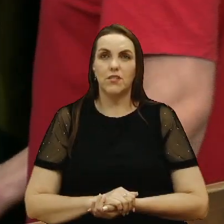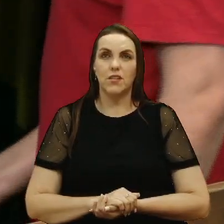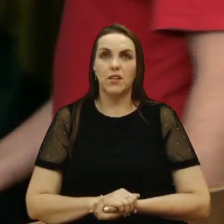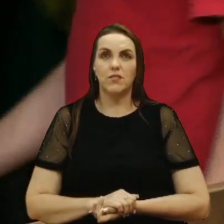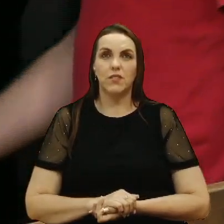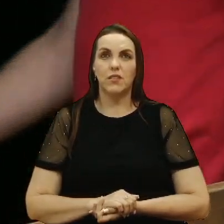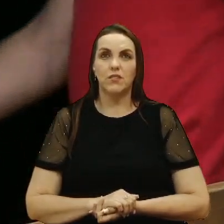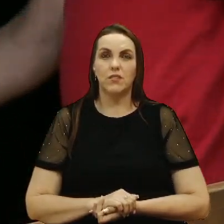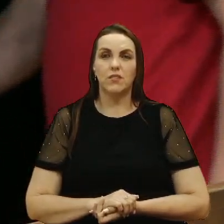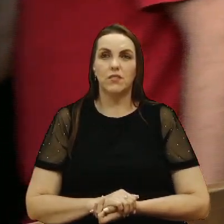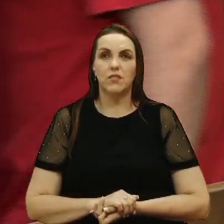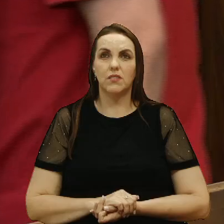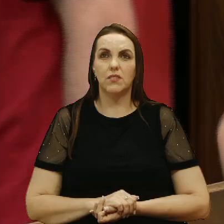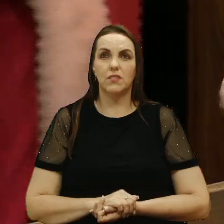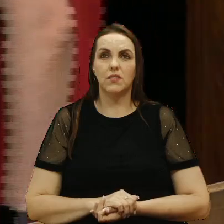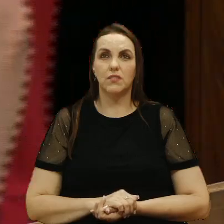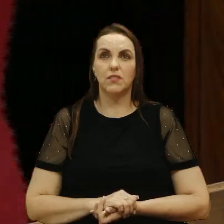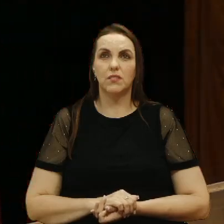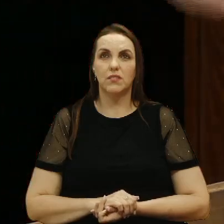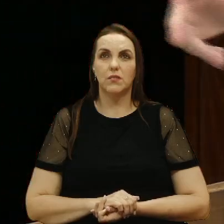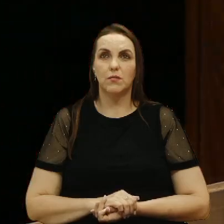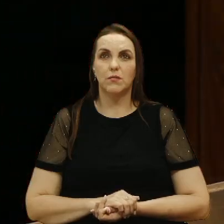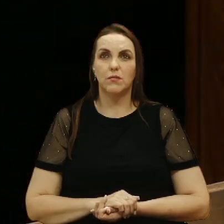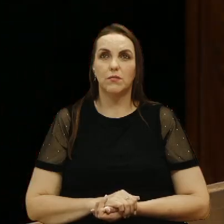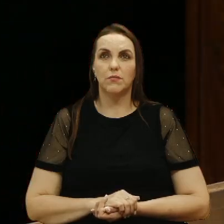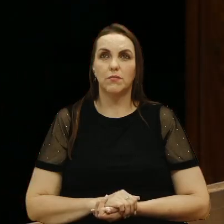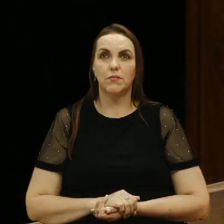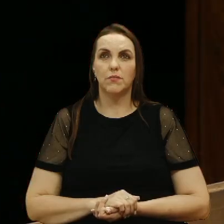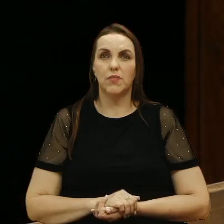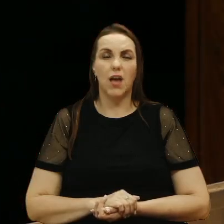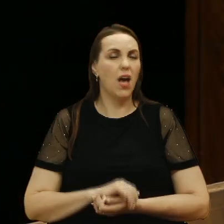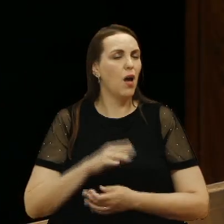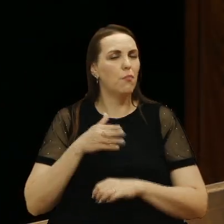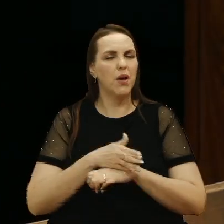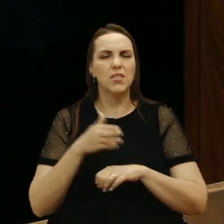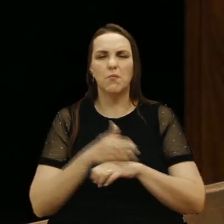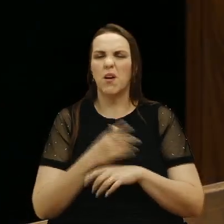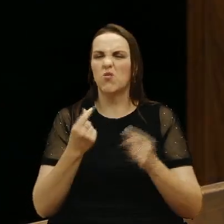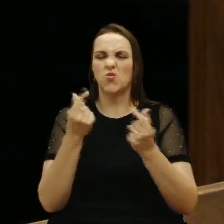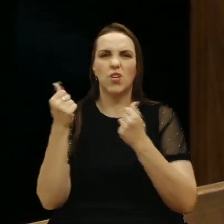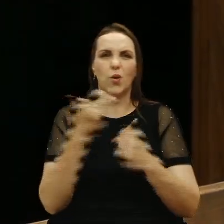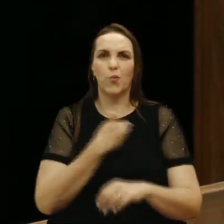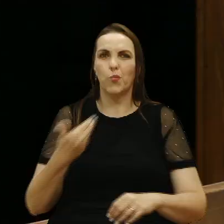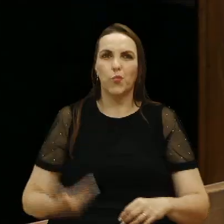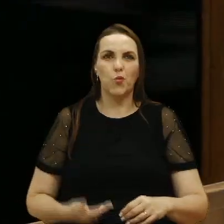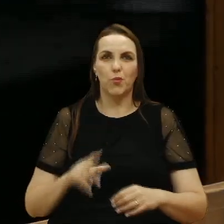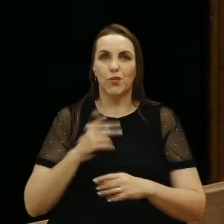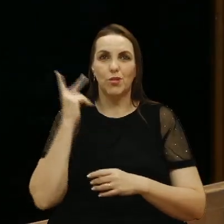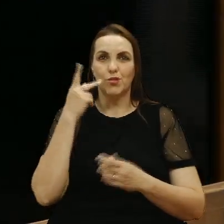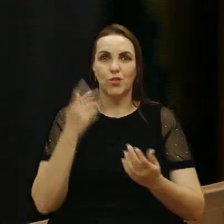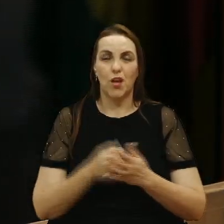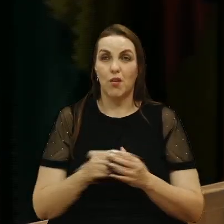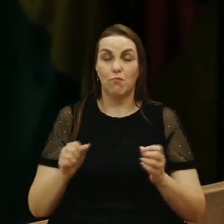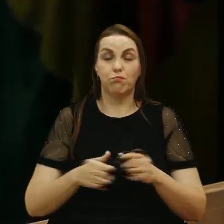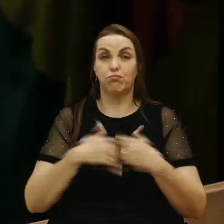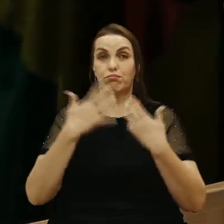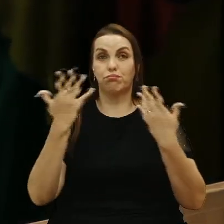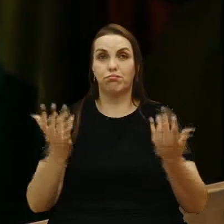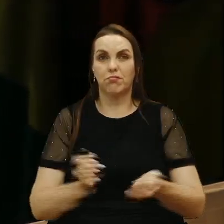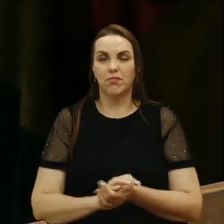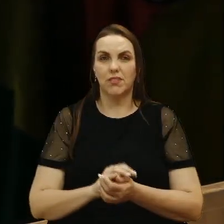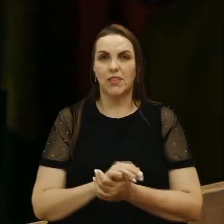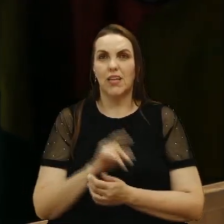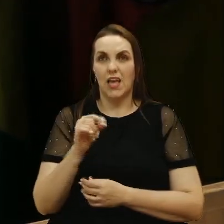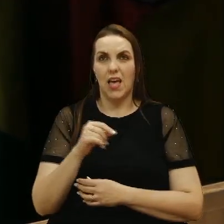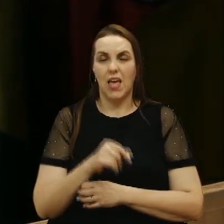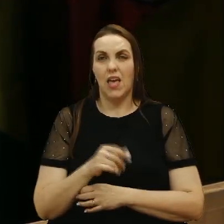aqui participar da maior farra com o dinheiro público da história. 30 bilhões de reais aos